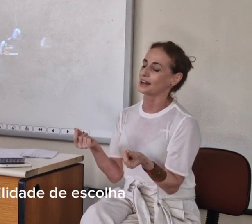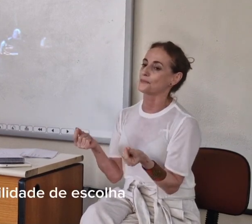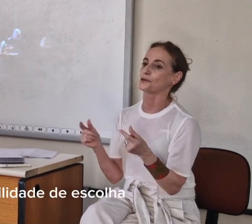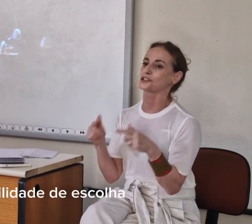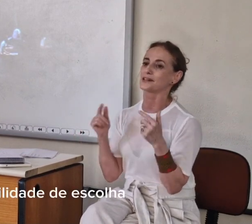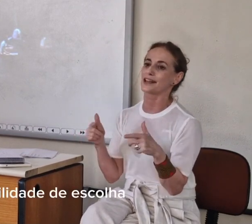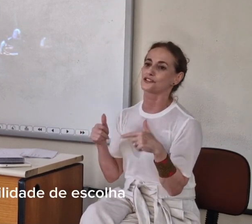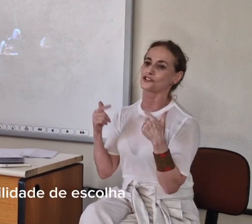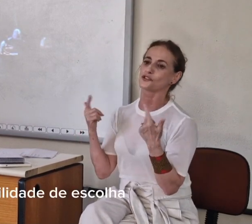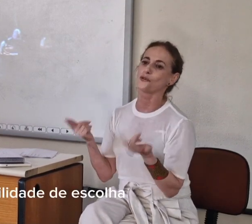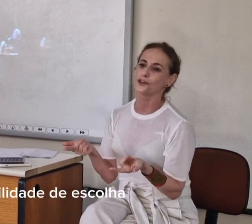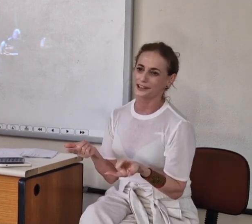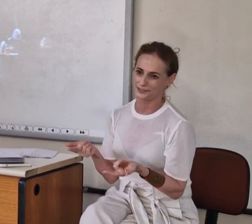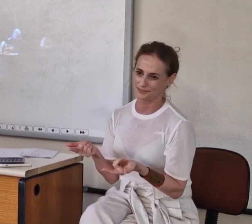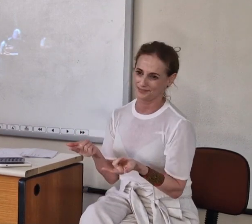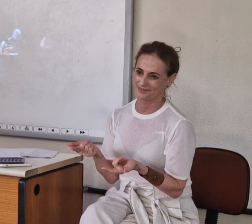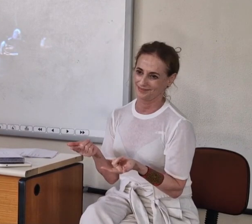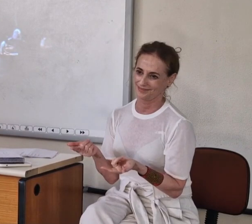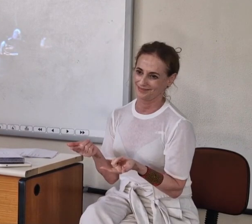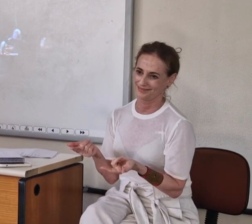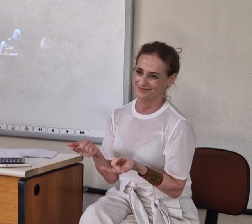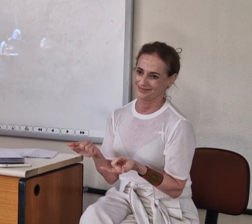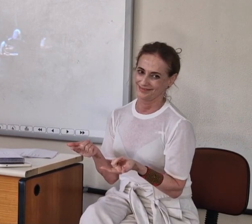agora, a possibilidade de escolha.